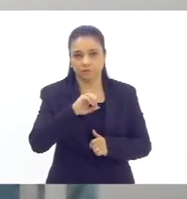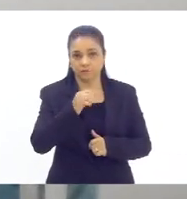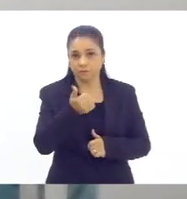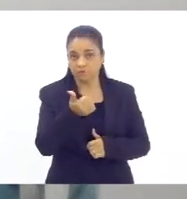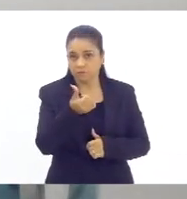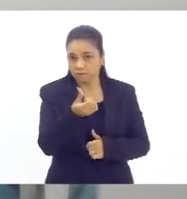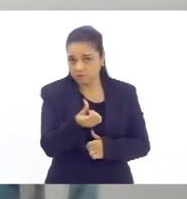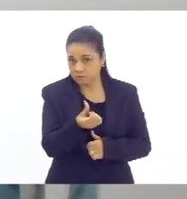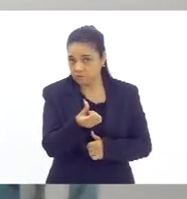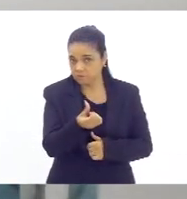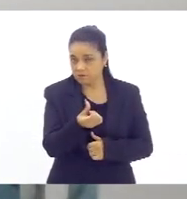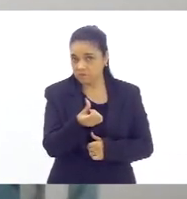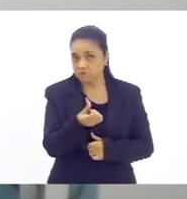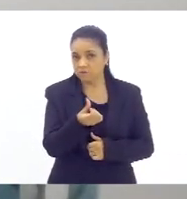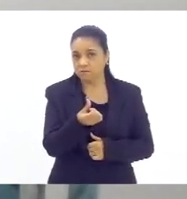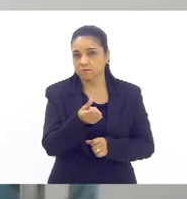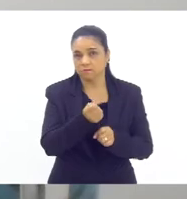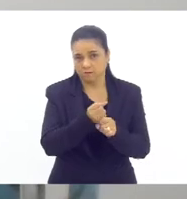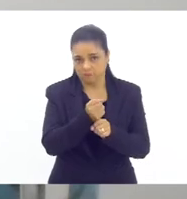que